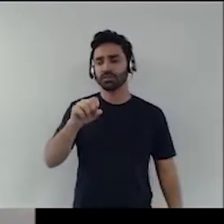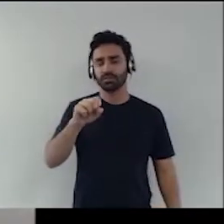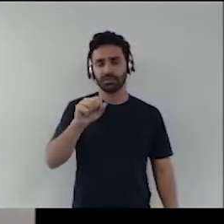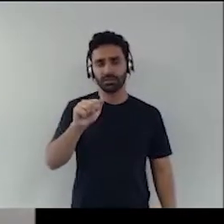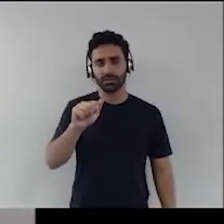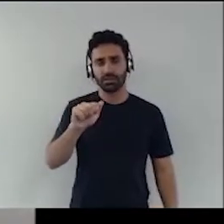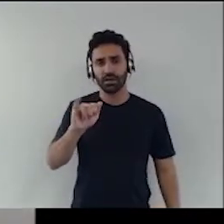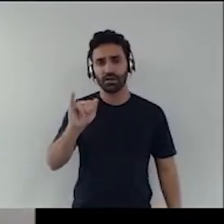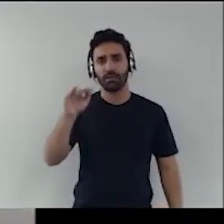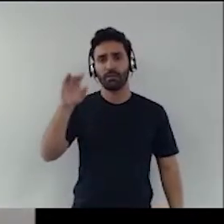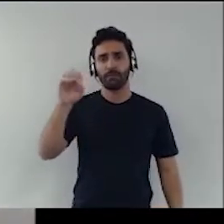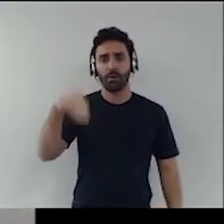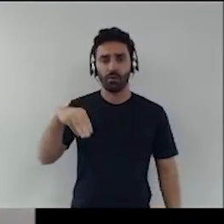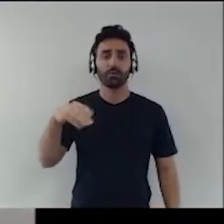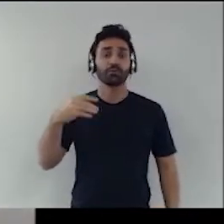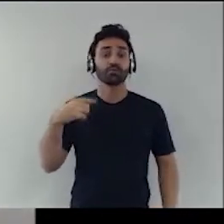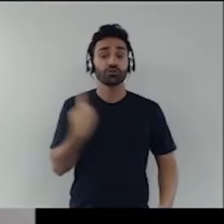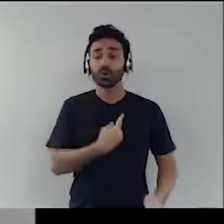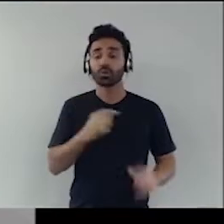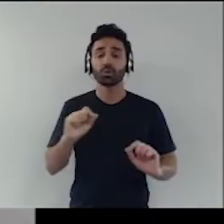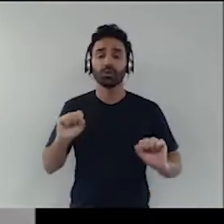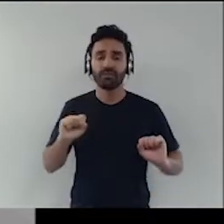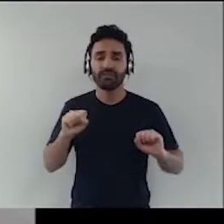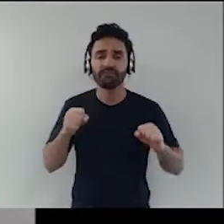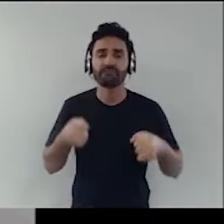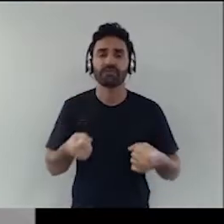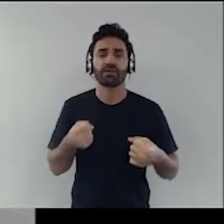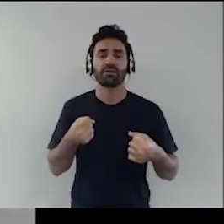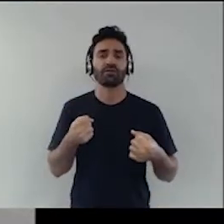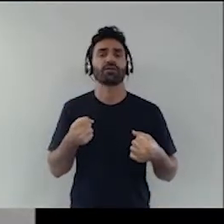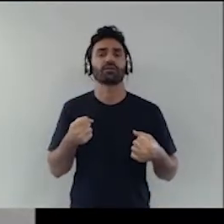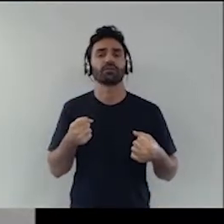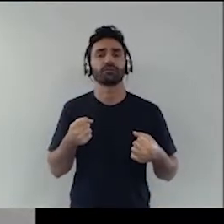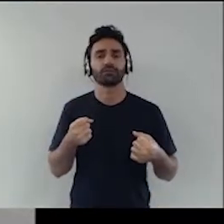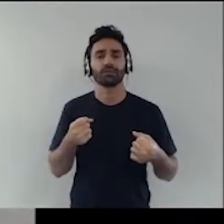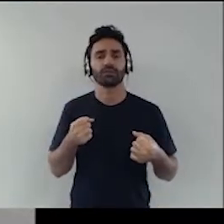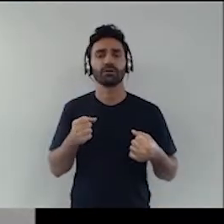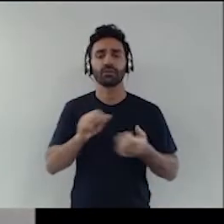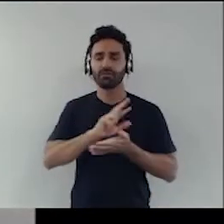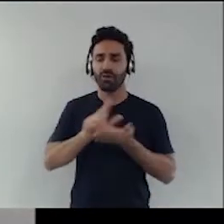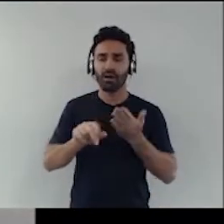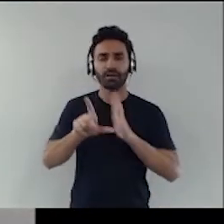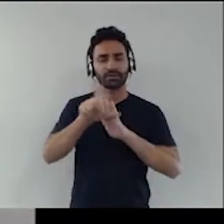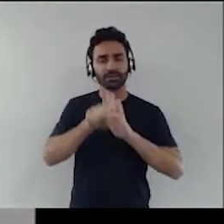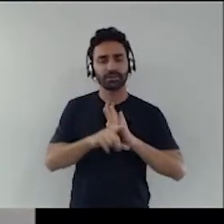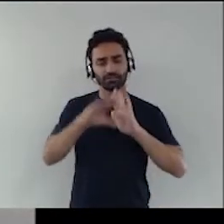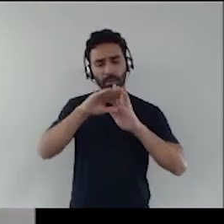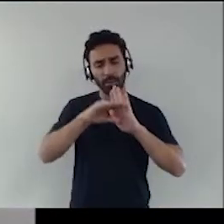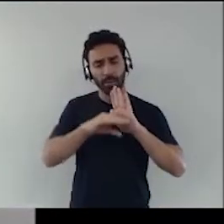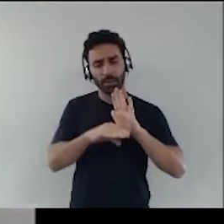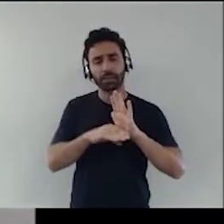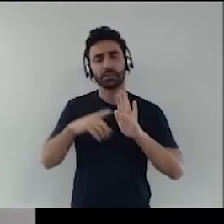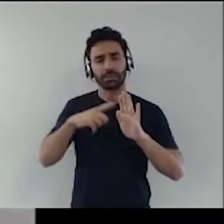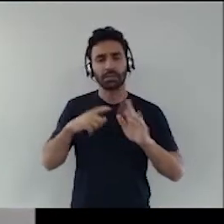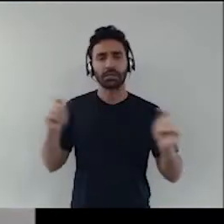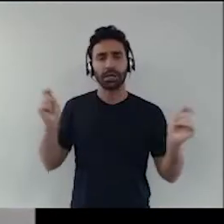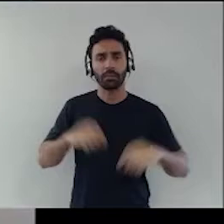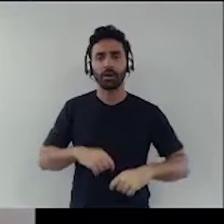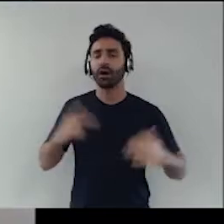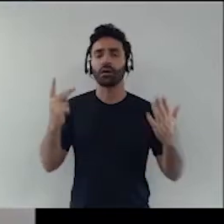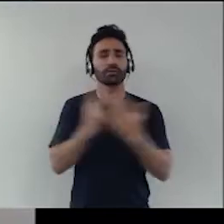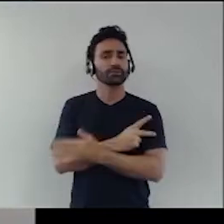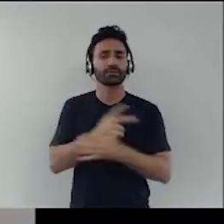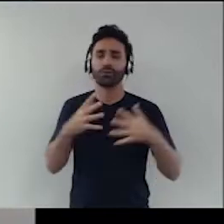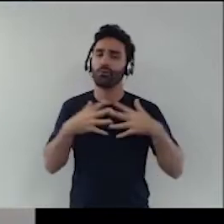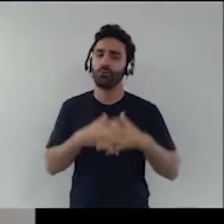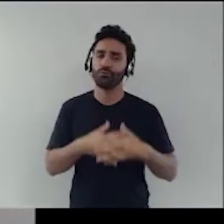mesa, a gente acaba enfrentando um cenário de um cipoal de normas jurídicas capazes de confundir